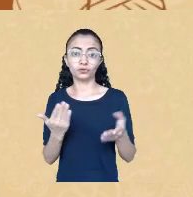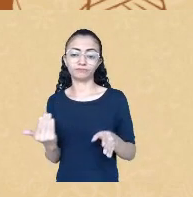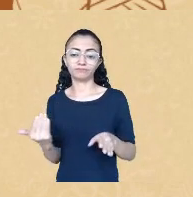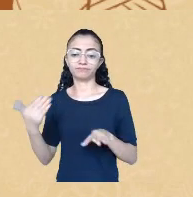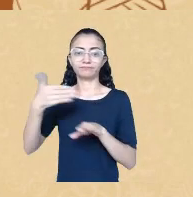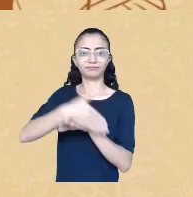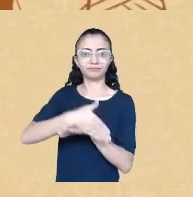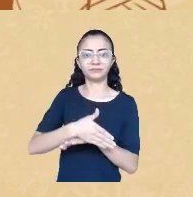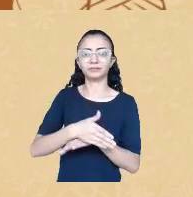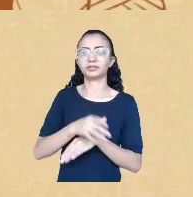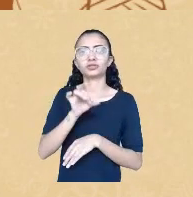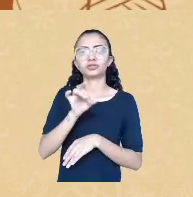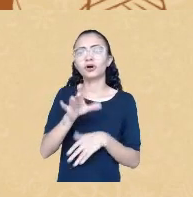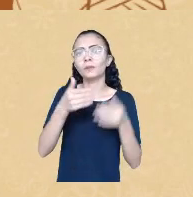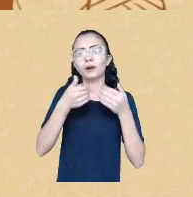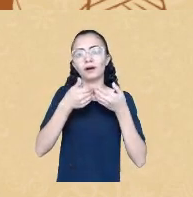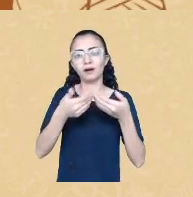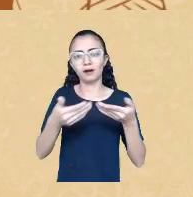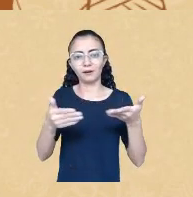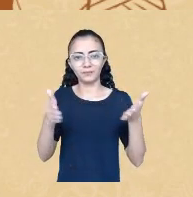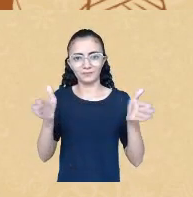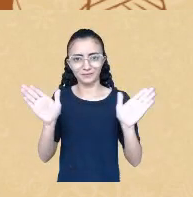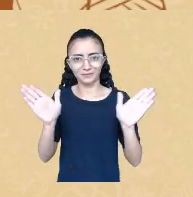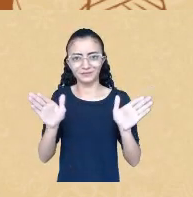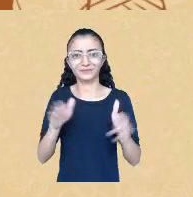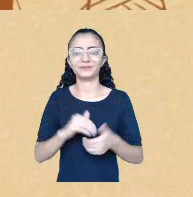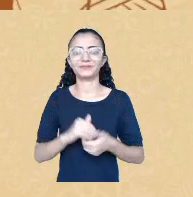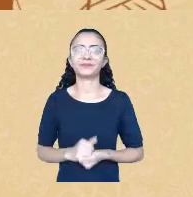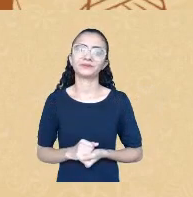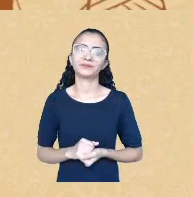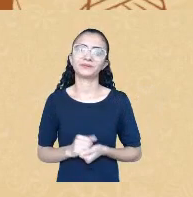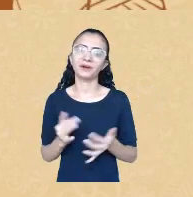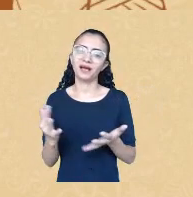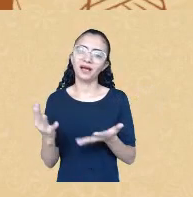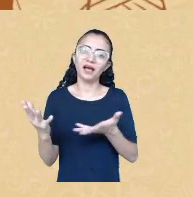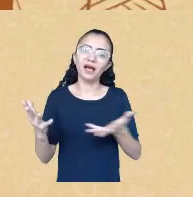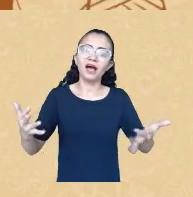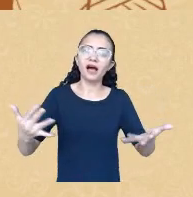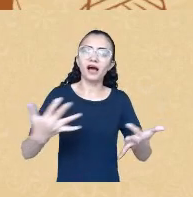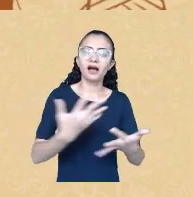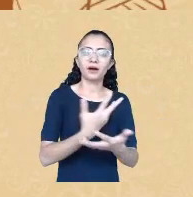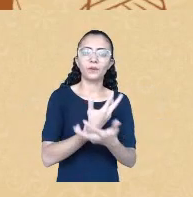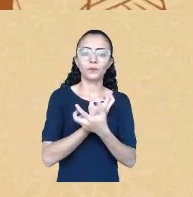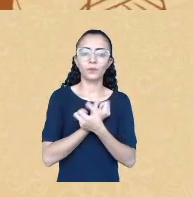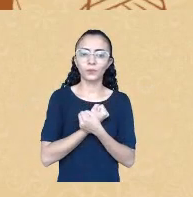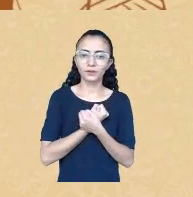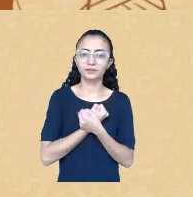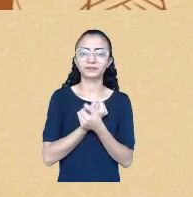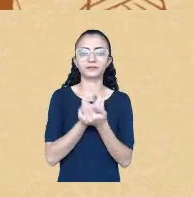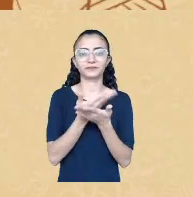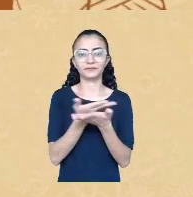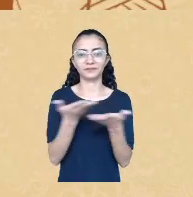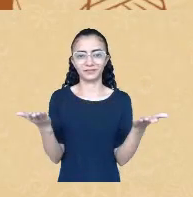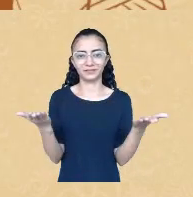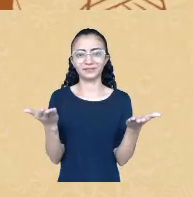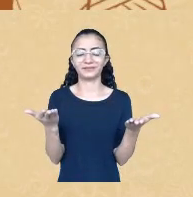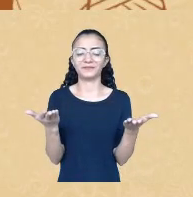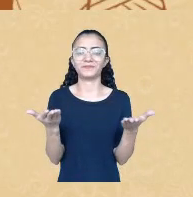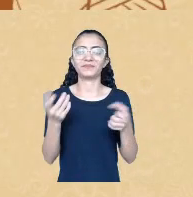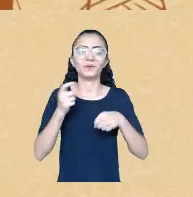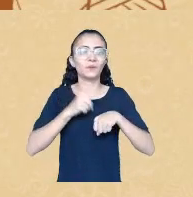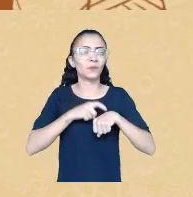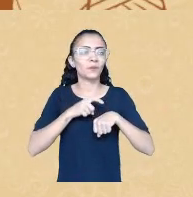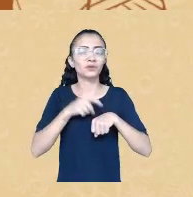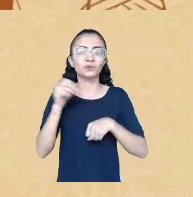essa abertura, recepcionar vocês para um novo momento importante, né,